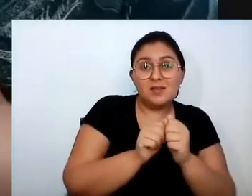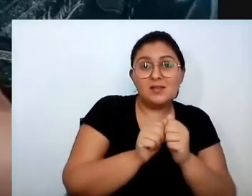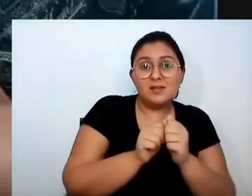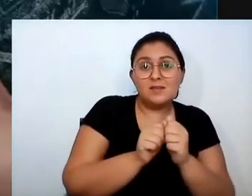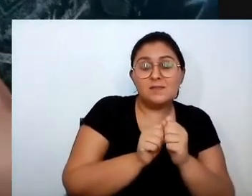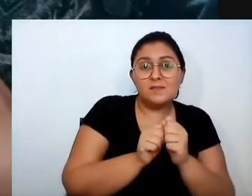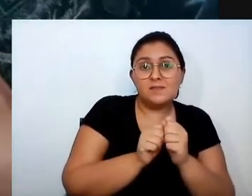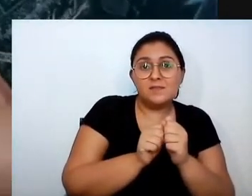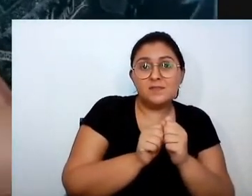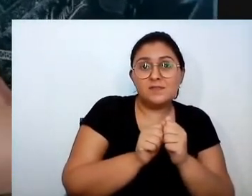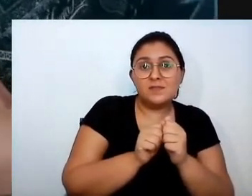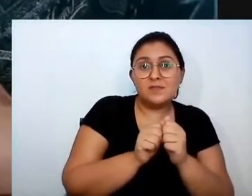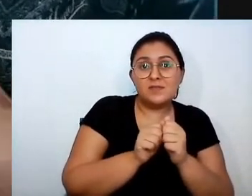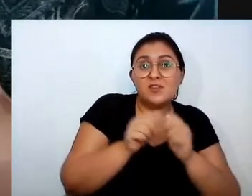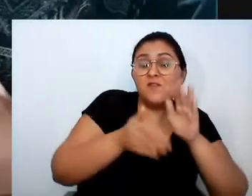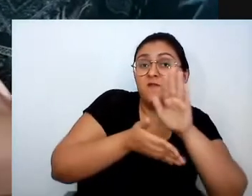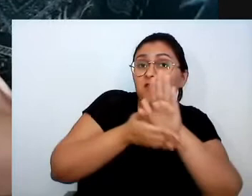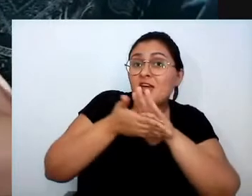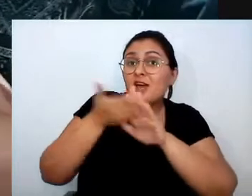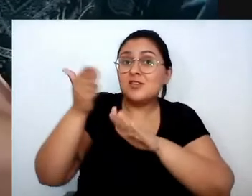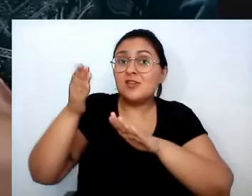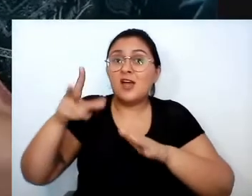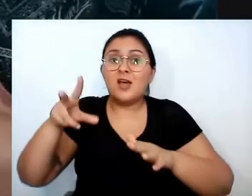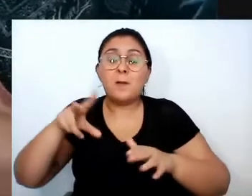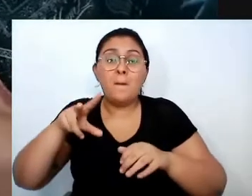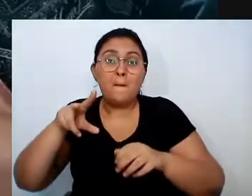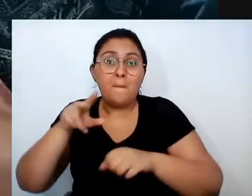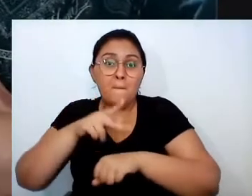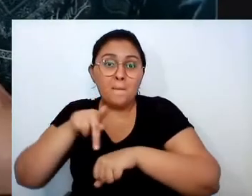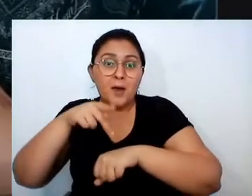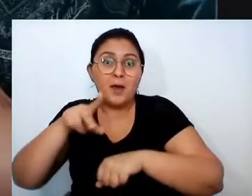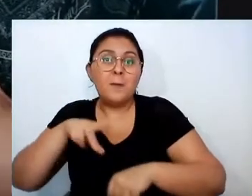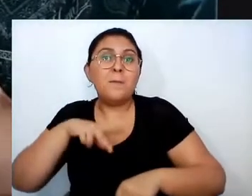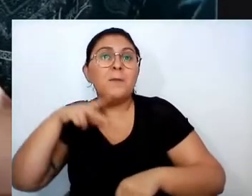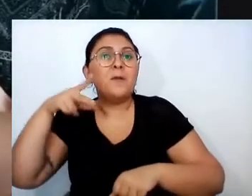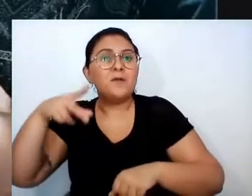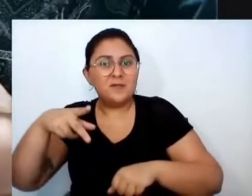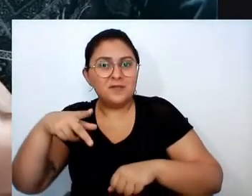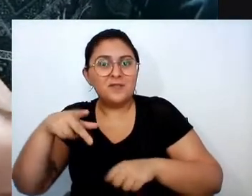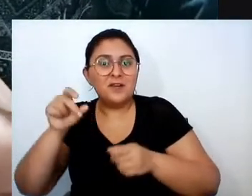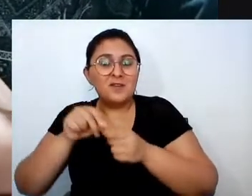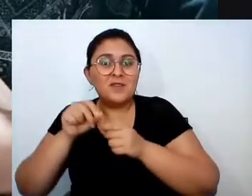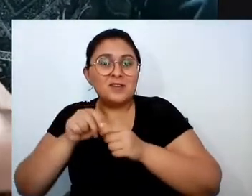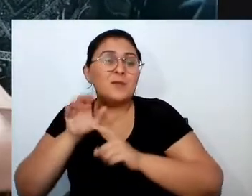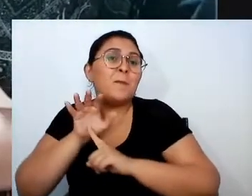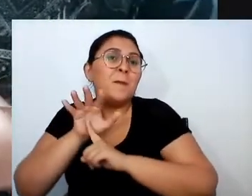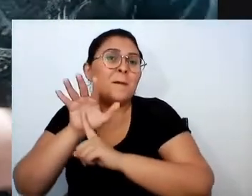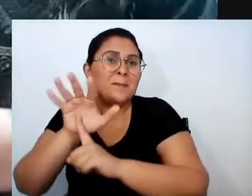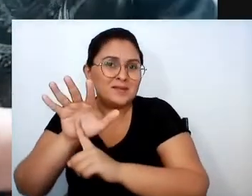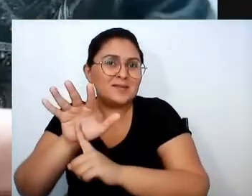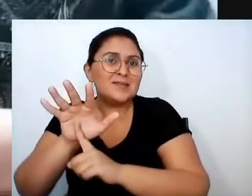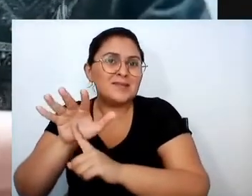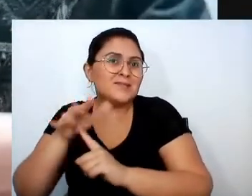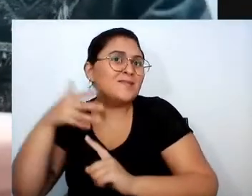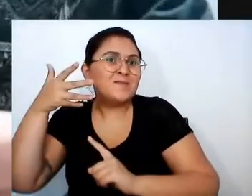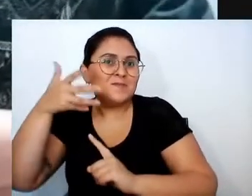apresentação lá em Portugal. E aí a Ah, gente queria sim. saber um pouco mais sobre esse momento, como você se sentiu nesse